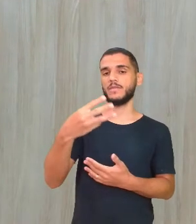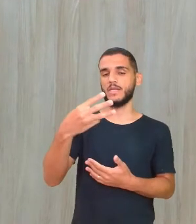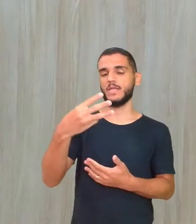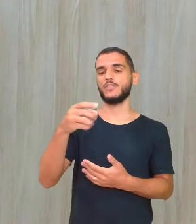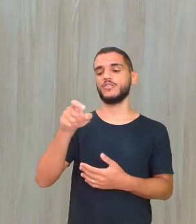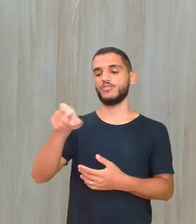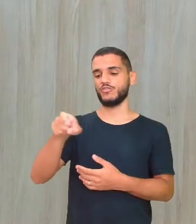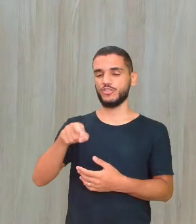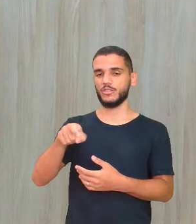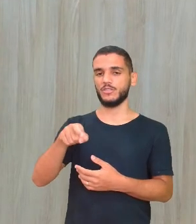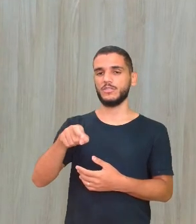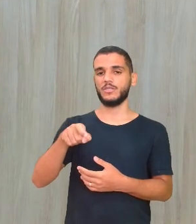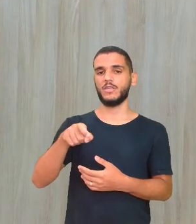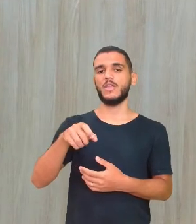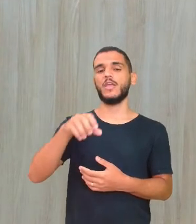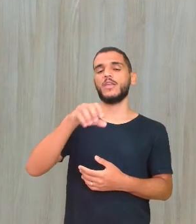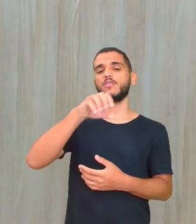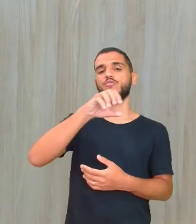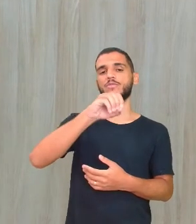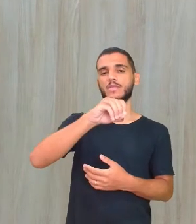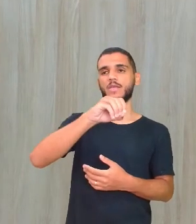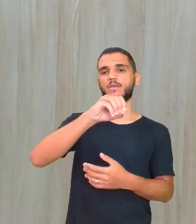E o 0, olha aqui, ó.